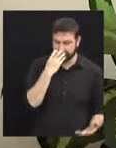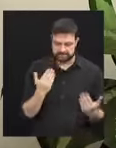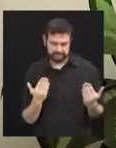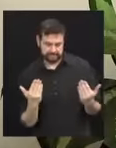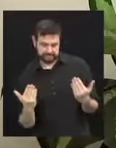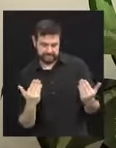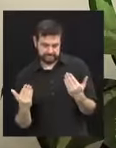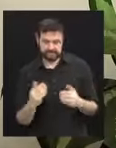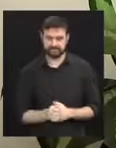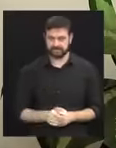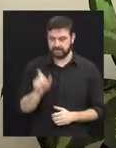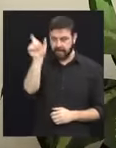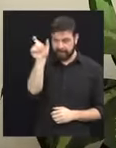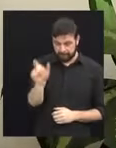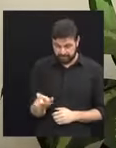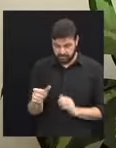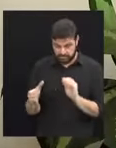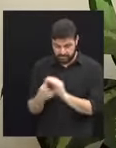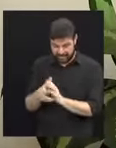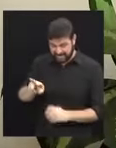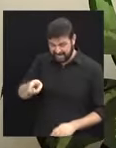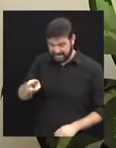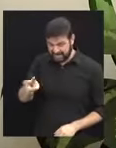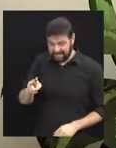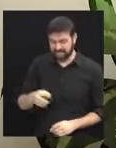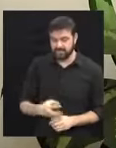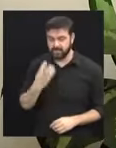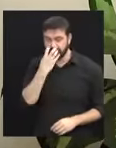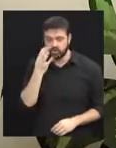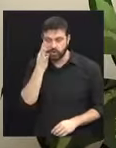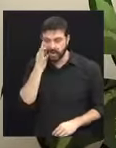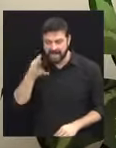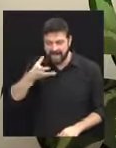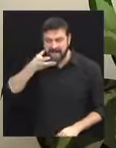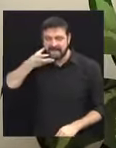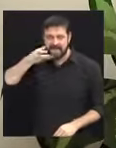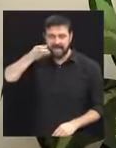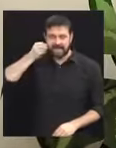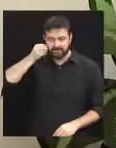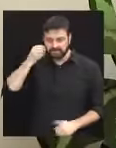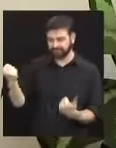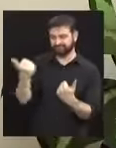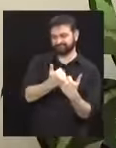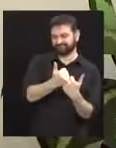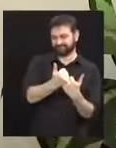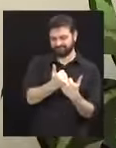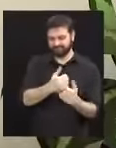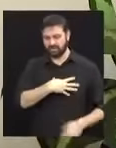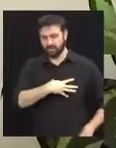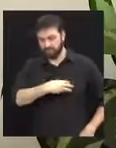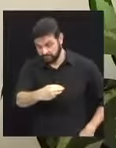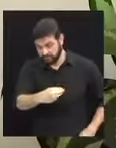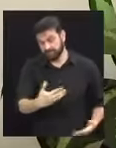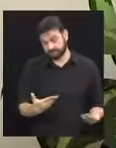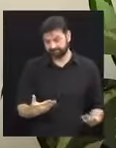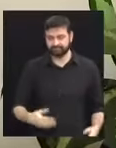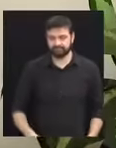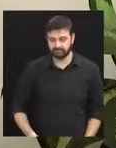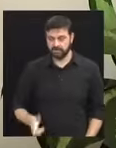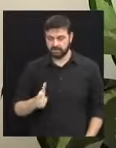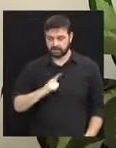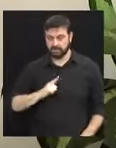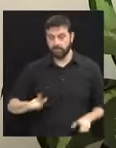que não têm filhos e adotam cachorros ou gatos ou outros animais, eles tratam como se fossem filhos. Eu